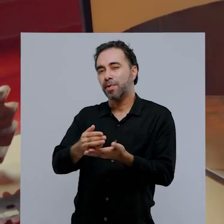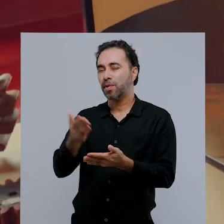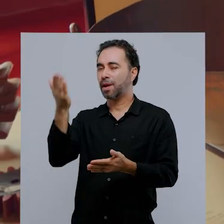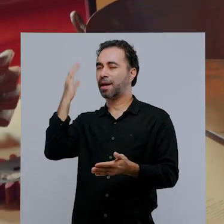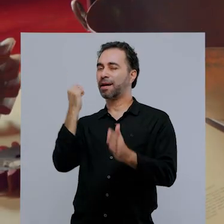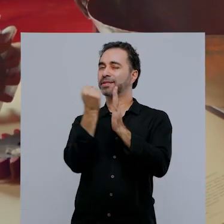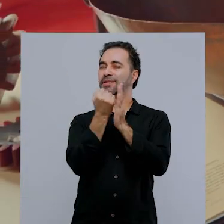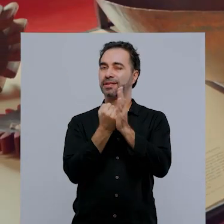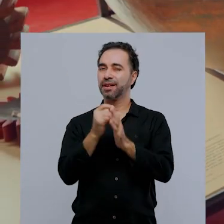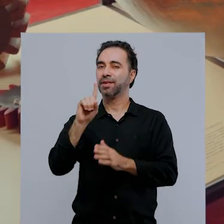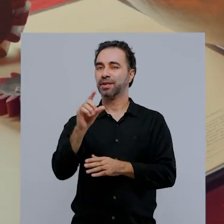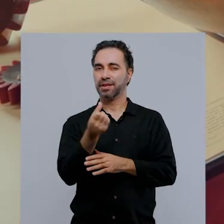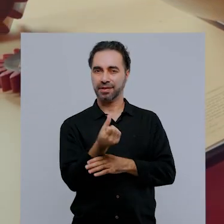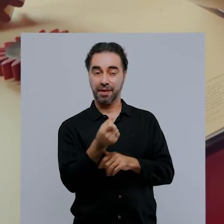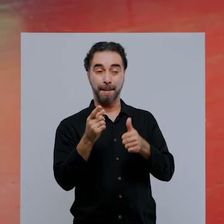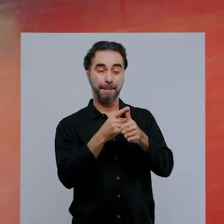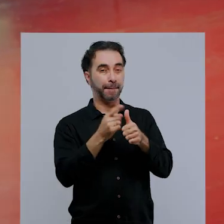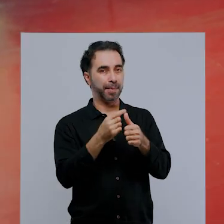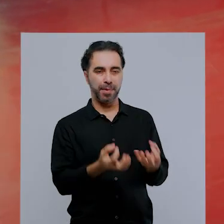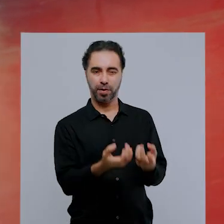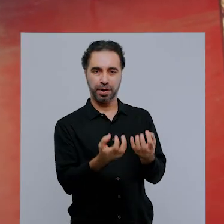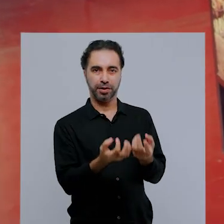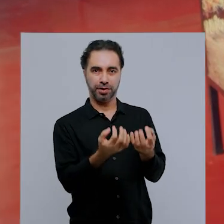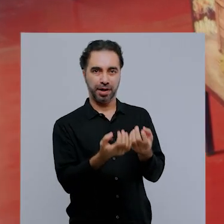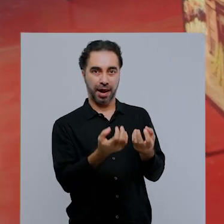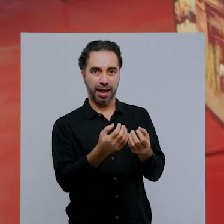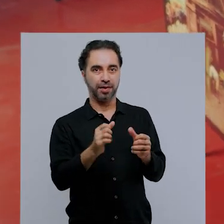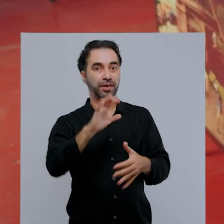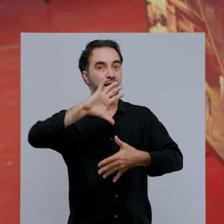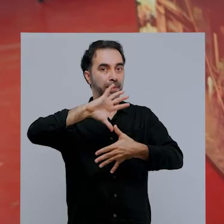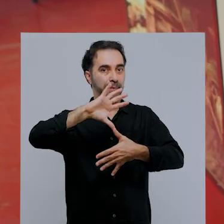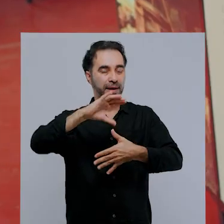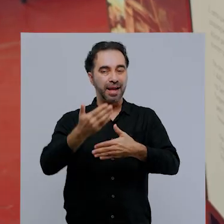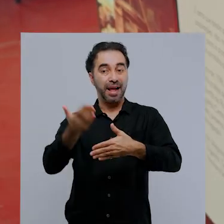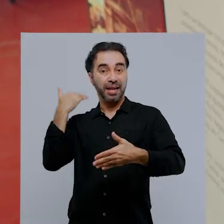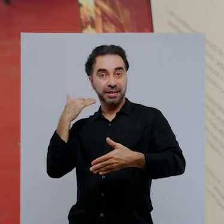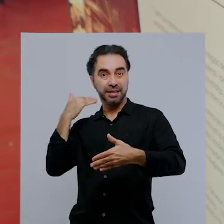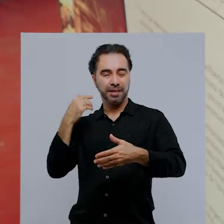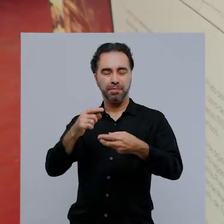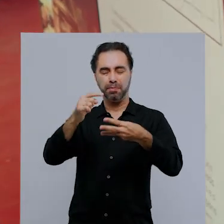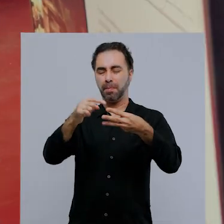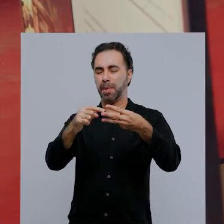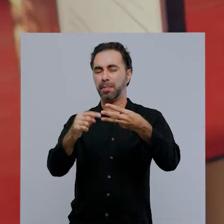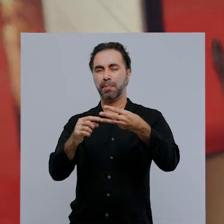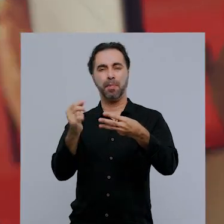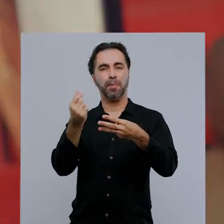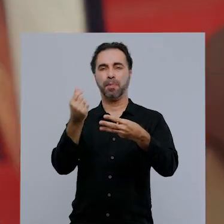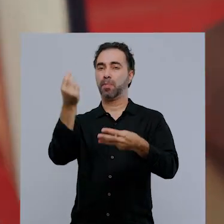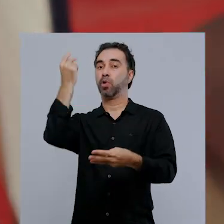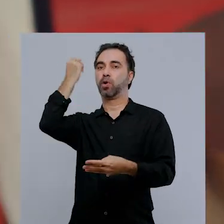XVI, foi o primeiro destilado das Américas, precedendo a tequila mexicana, o rum carimbenho e o